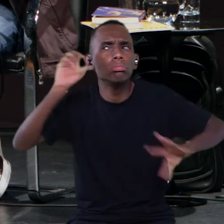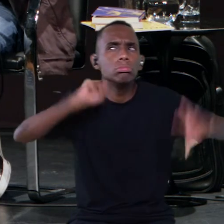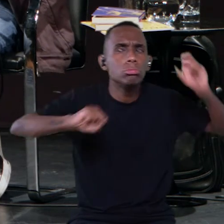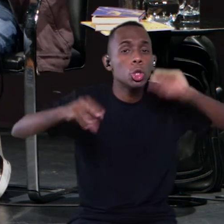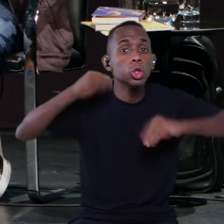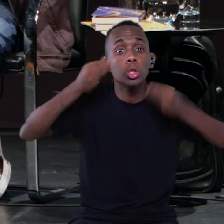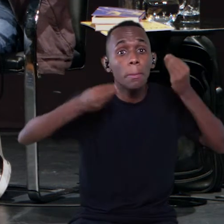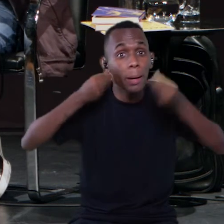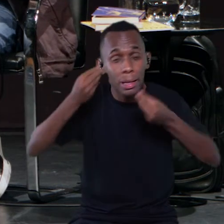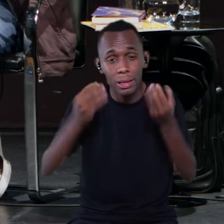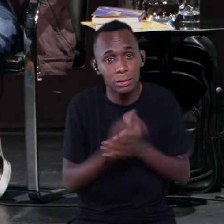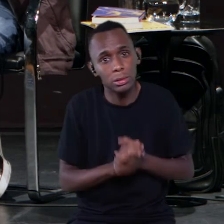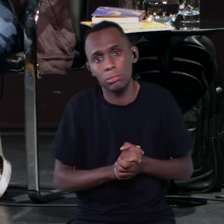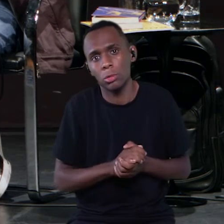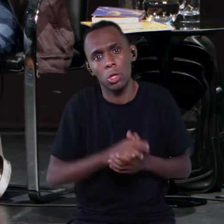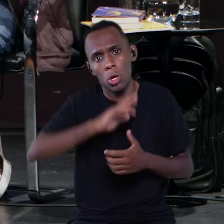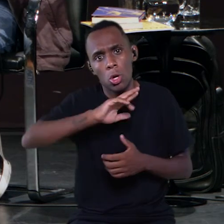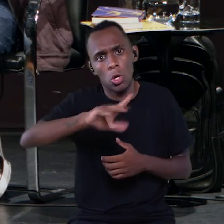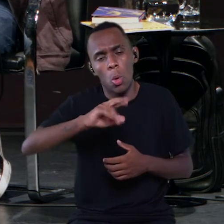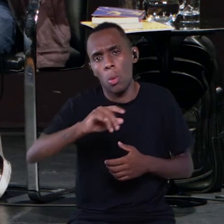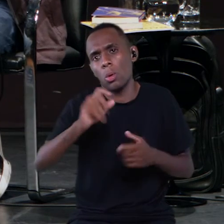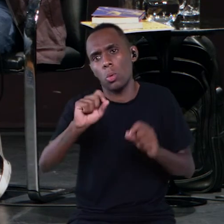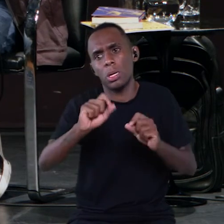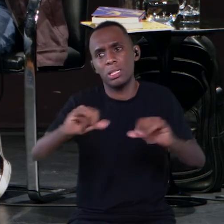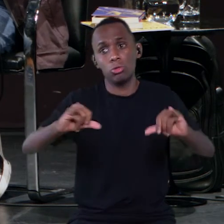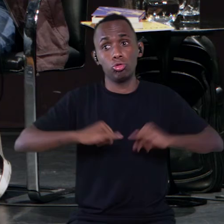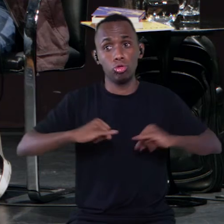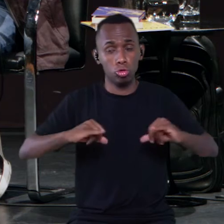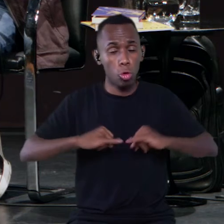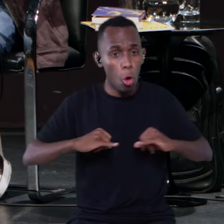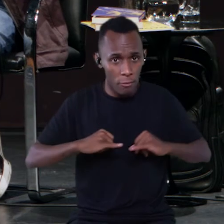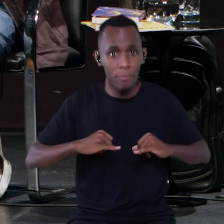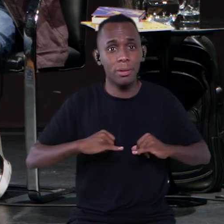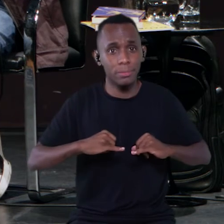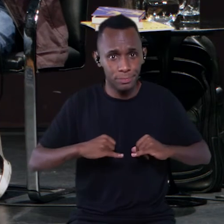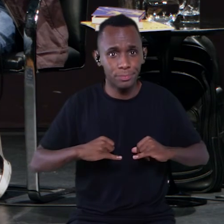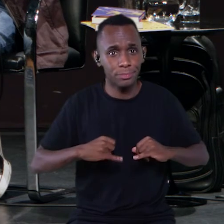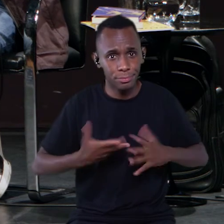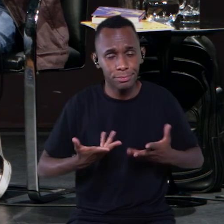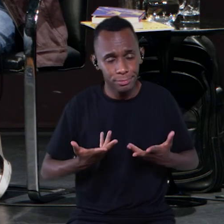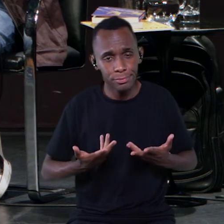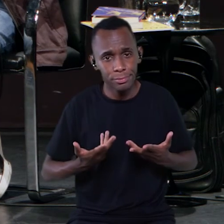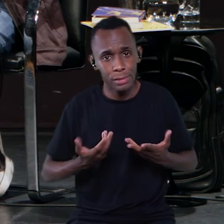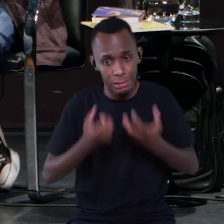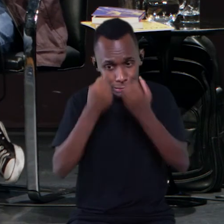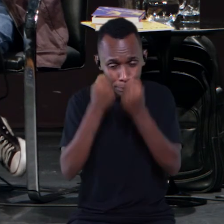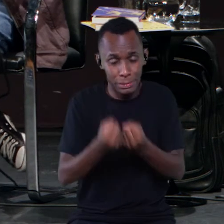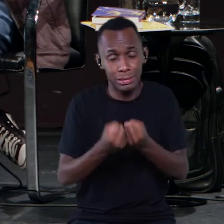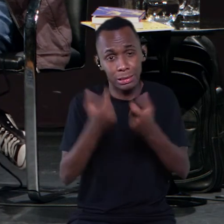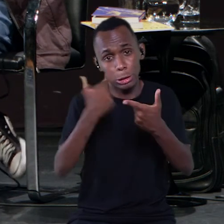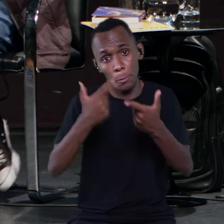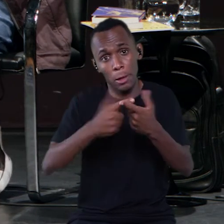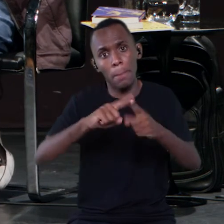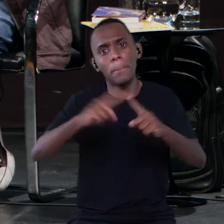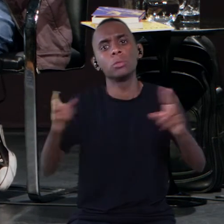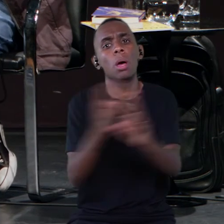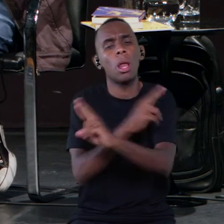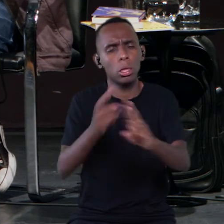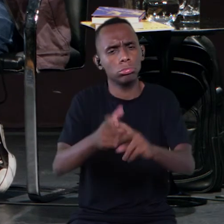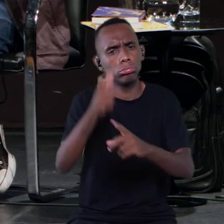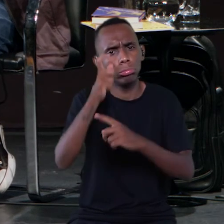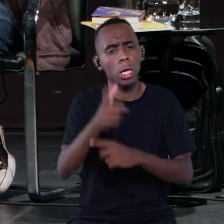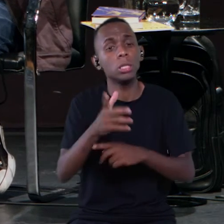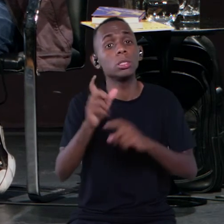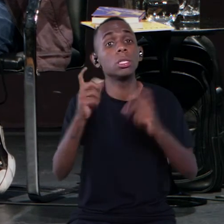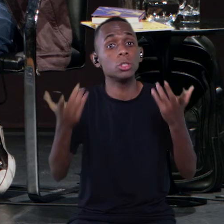sonoras, que não são exatamente as que sofrem com o peso dessa realidade abrupta. Mas, por uma relação muito